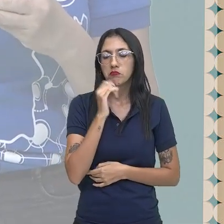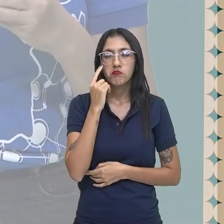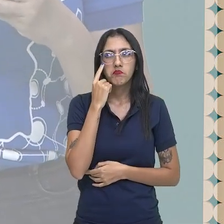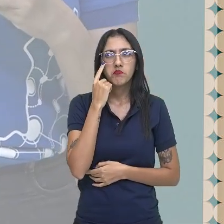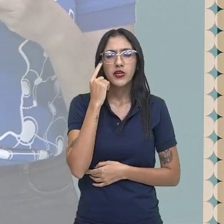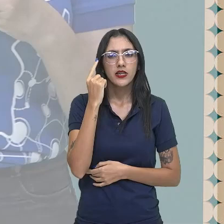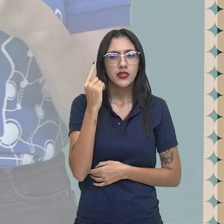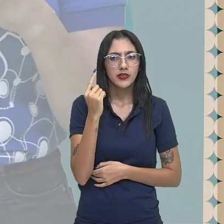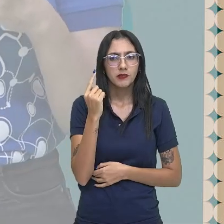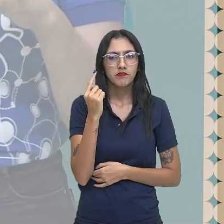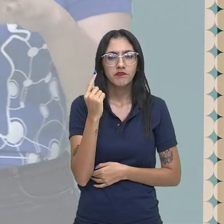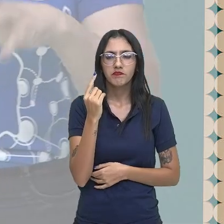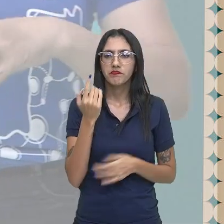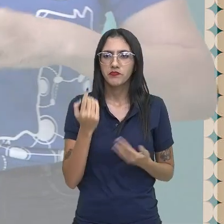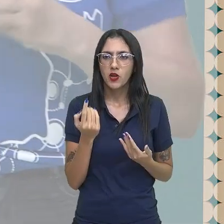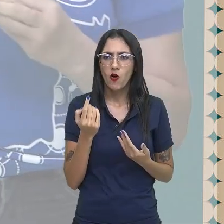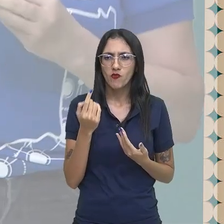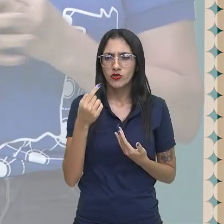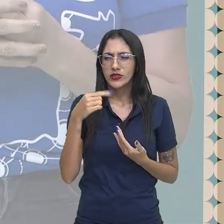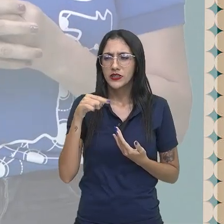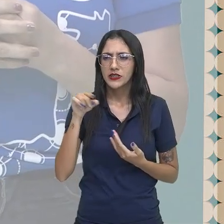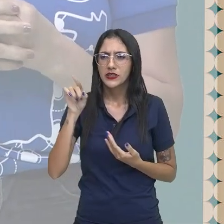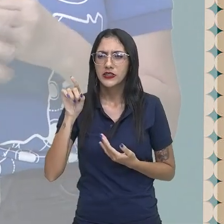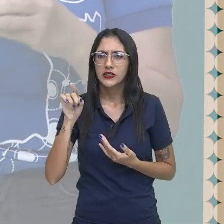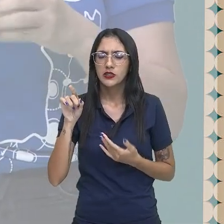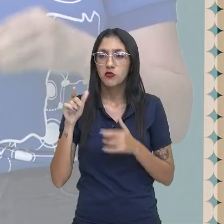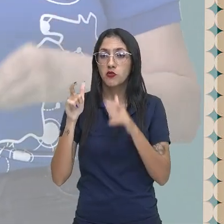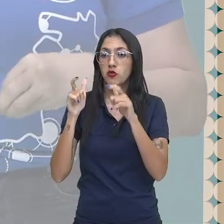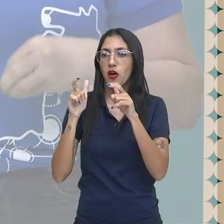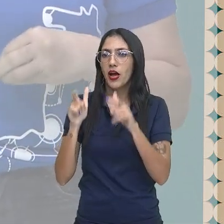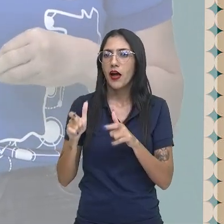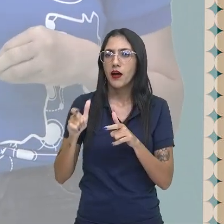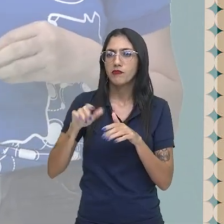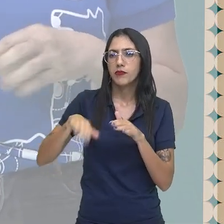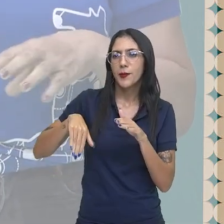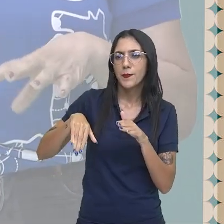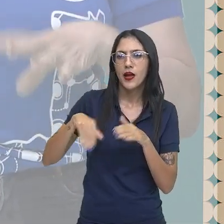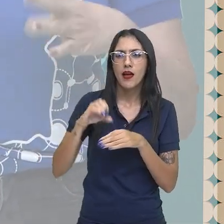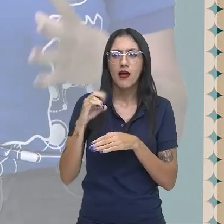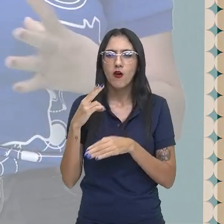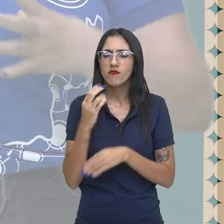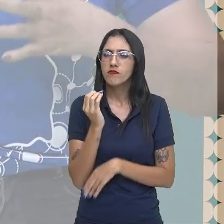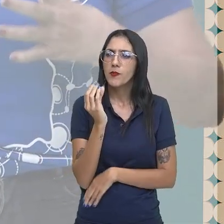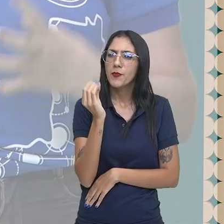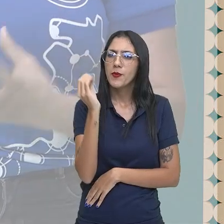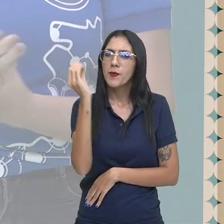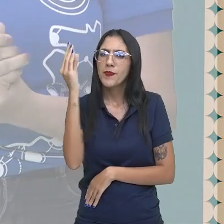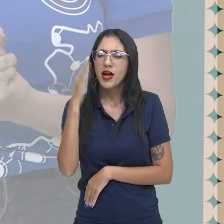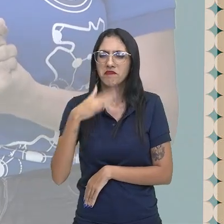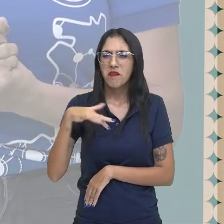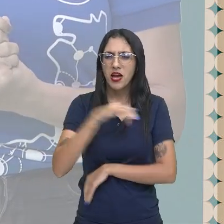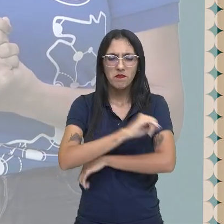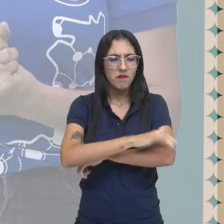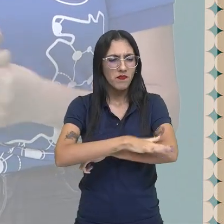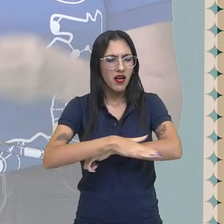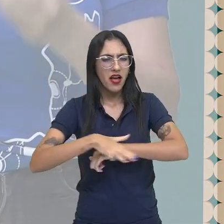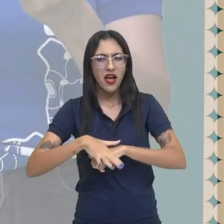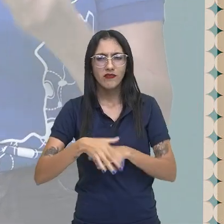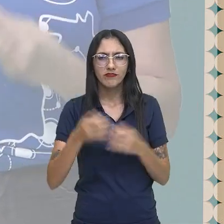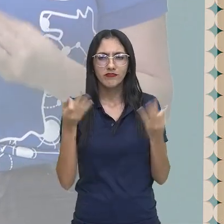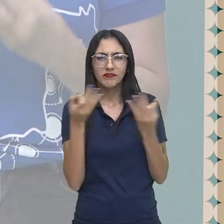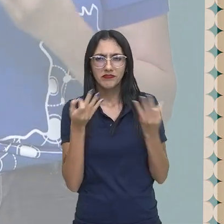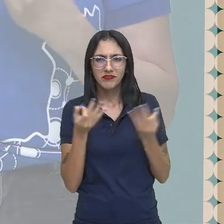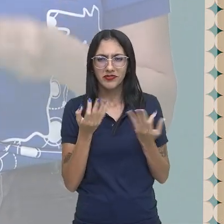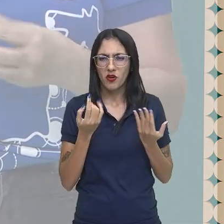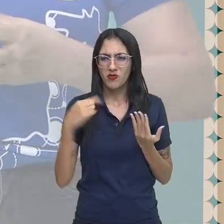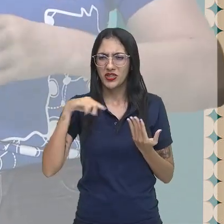bem, você iria a um banho, né, você vai viajar, vai para uma praia maravilhosa, você ia assim